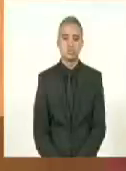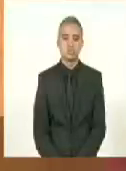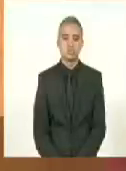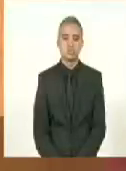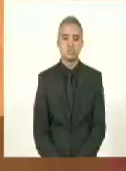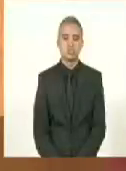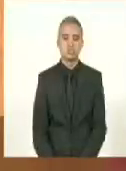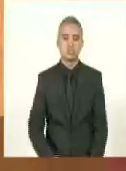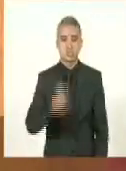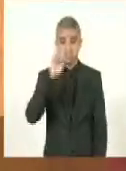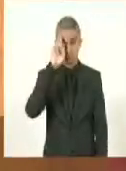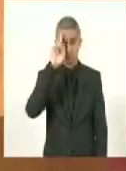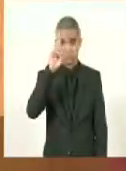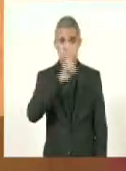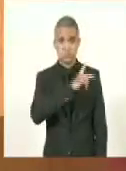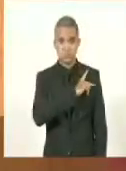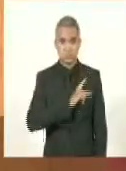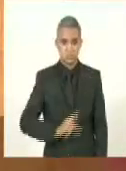Senhor presidente,